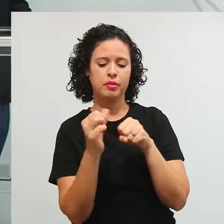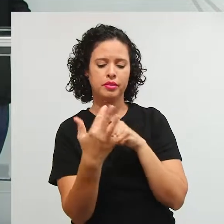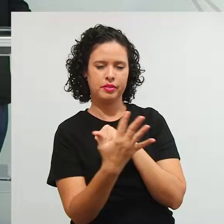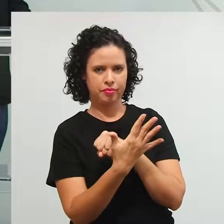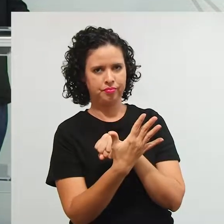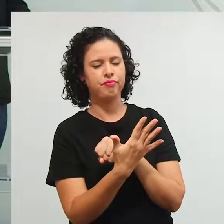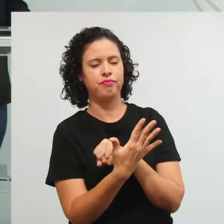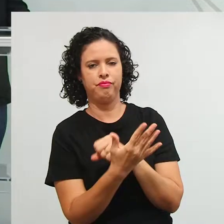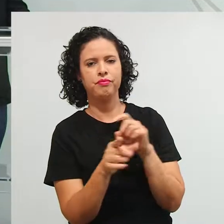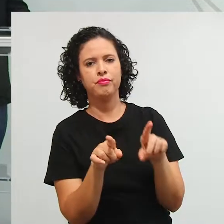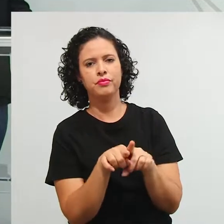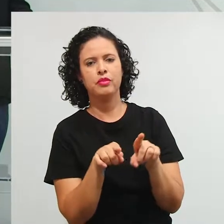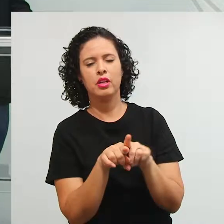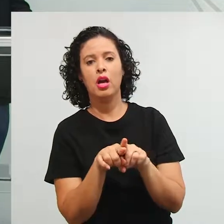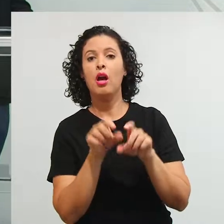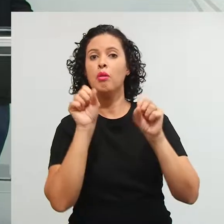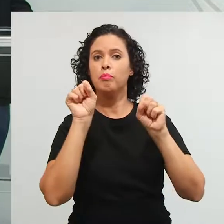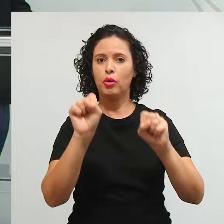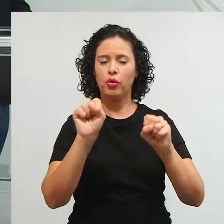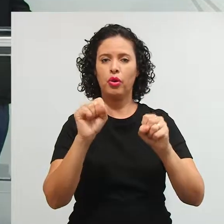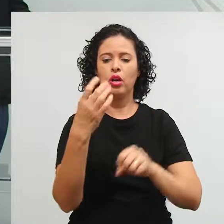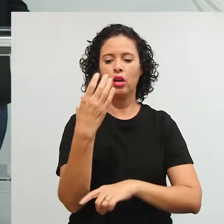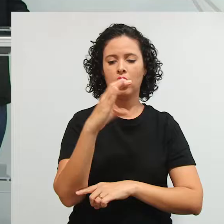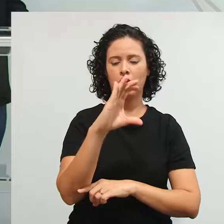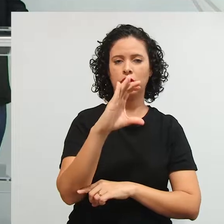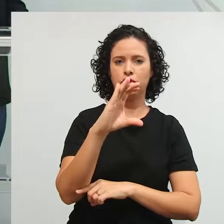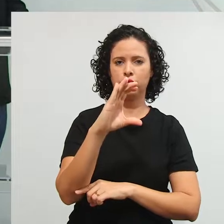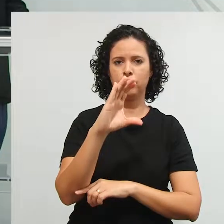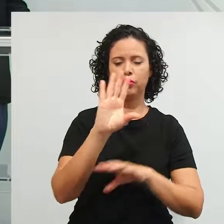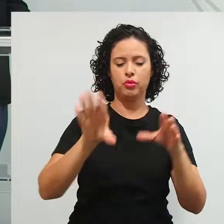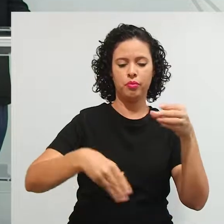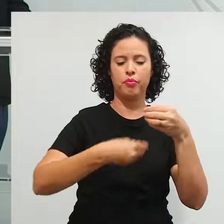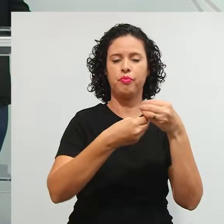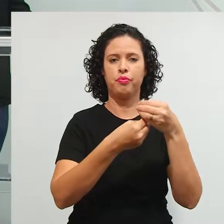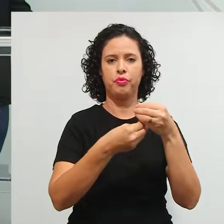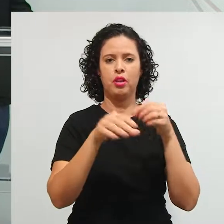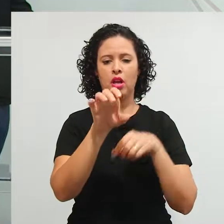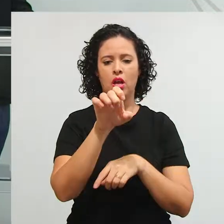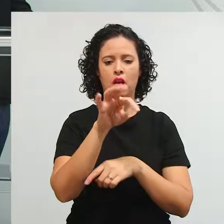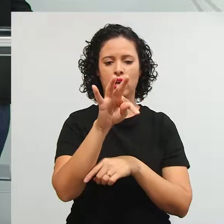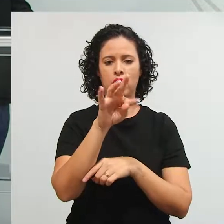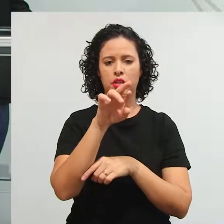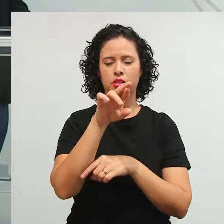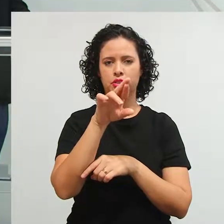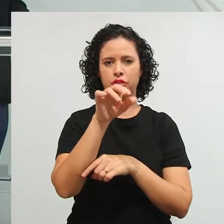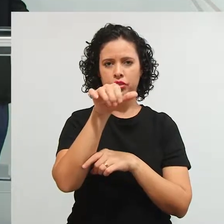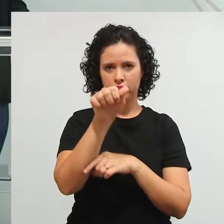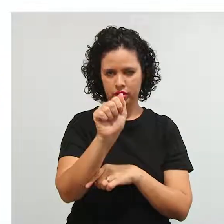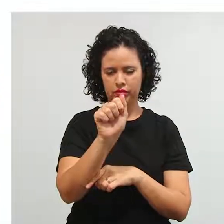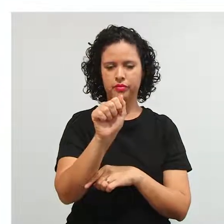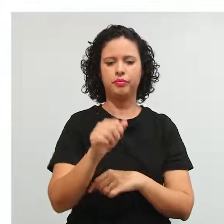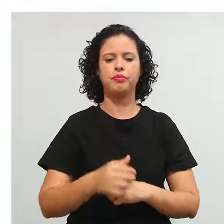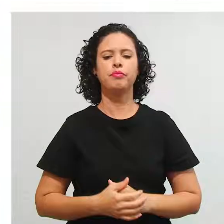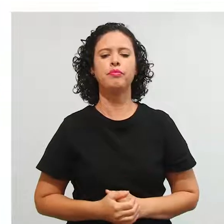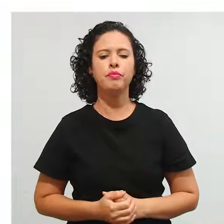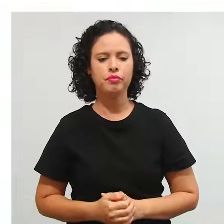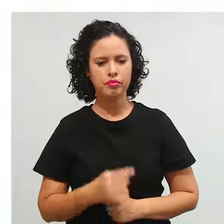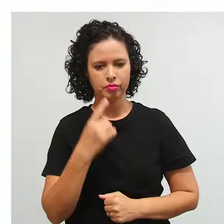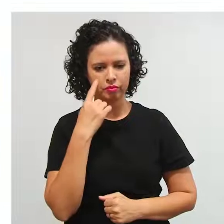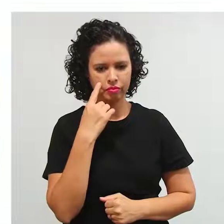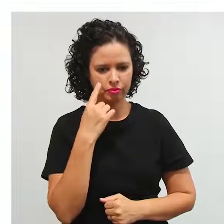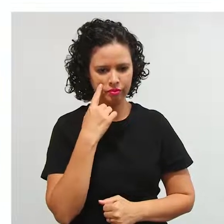casos, pode-se abrir um crédito orçamentário adicional extraordinário. Bom,